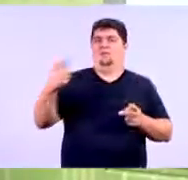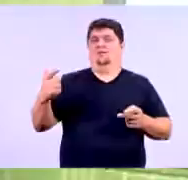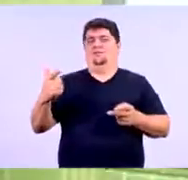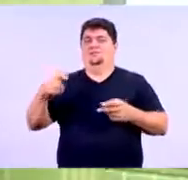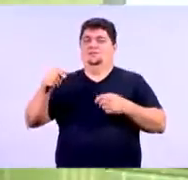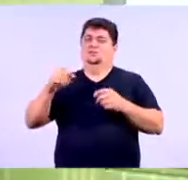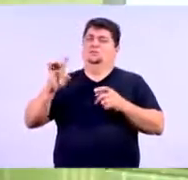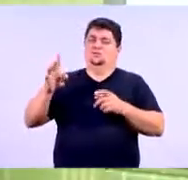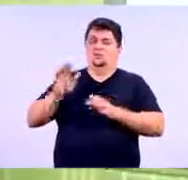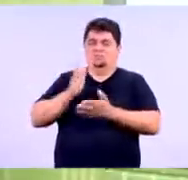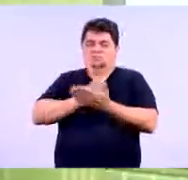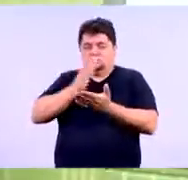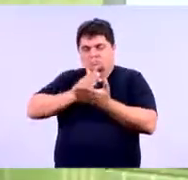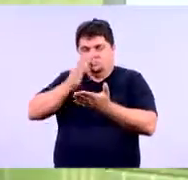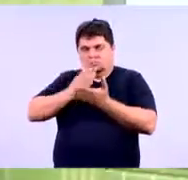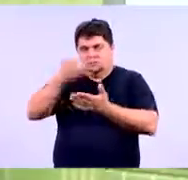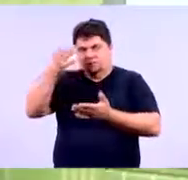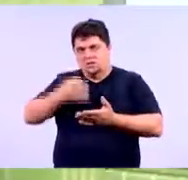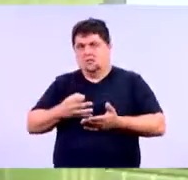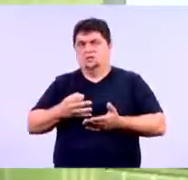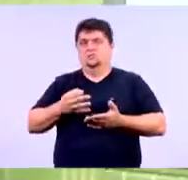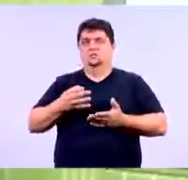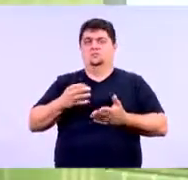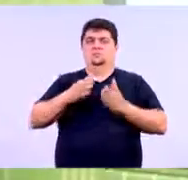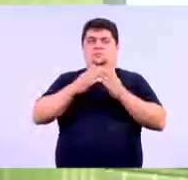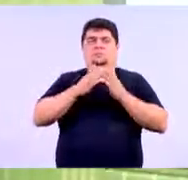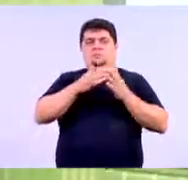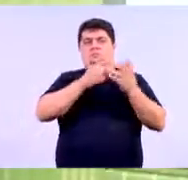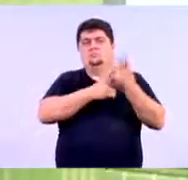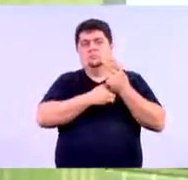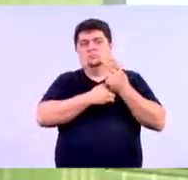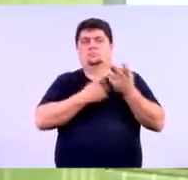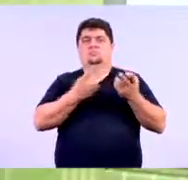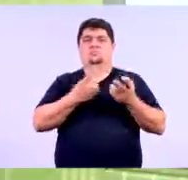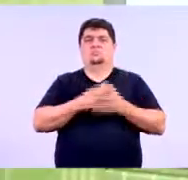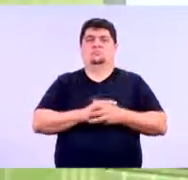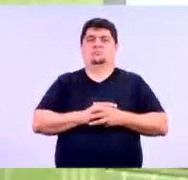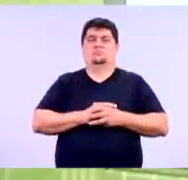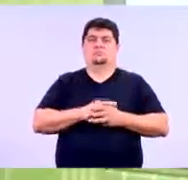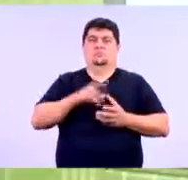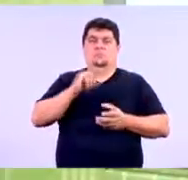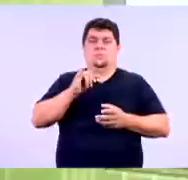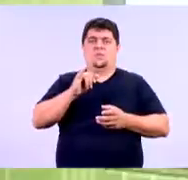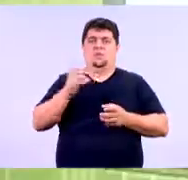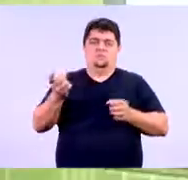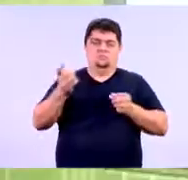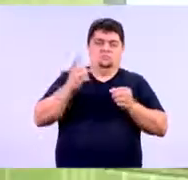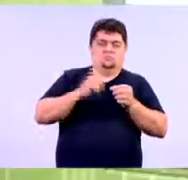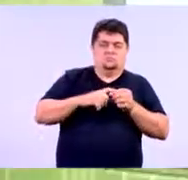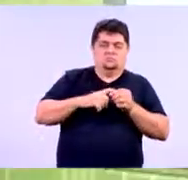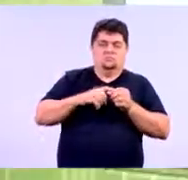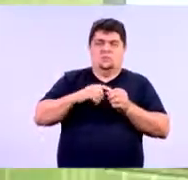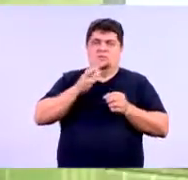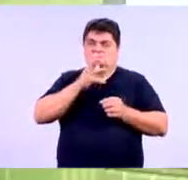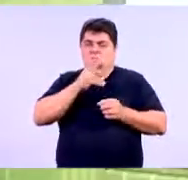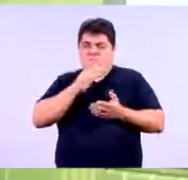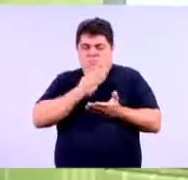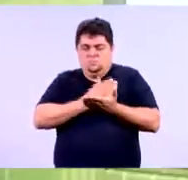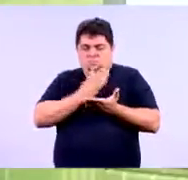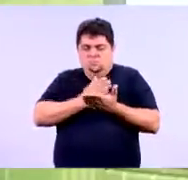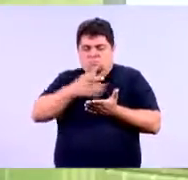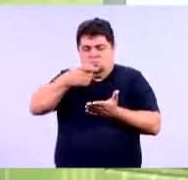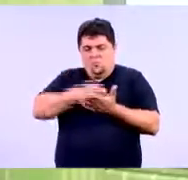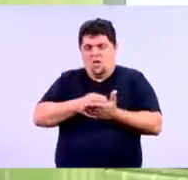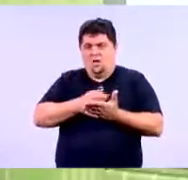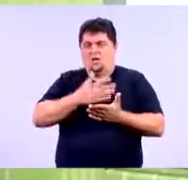seria inviável. Então, uma vez que é solicitado esse empréstimo compulsório, ele vai ser estornado para o contribuinte de